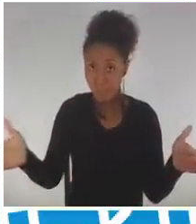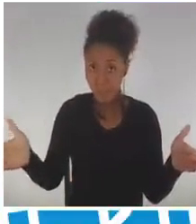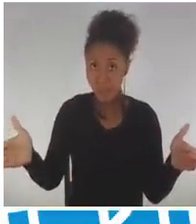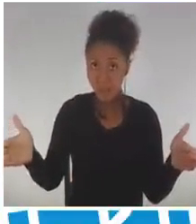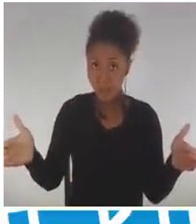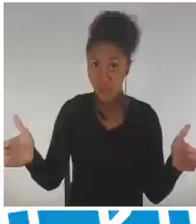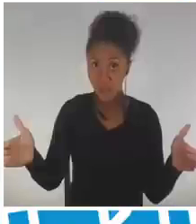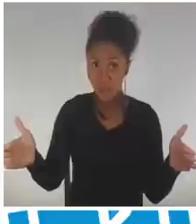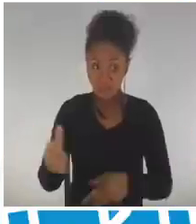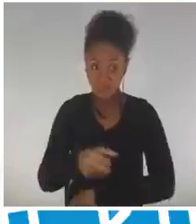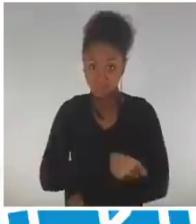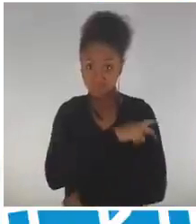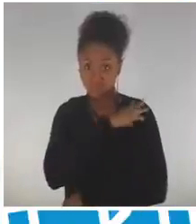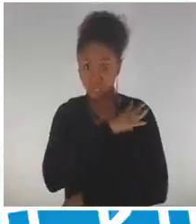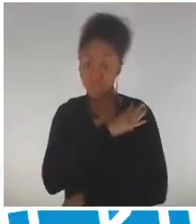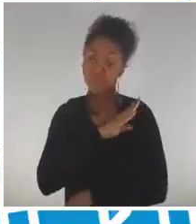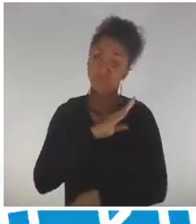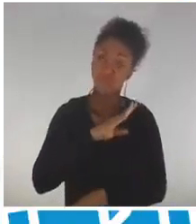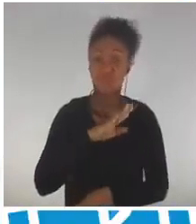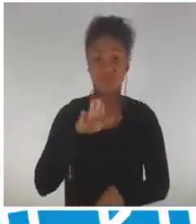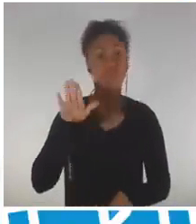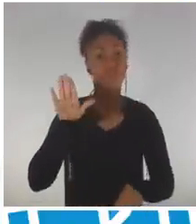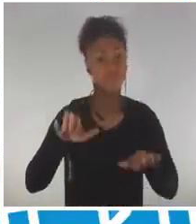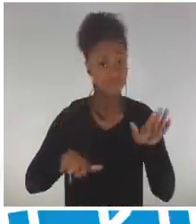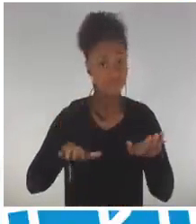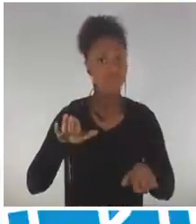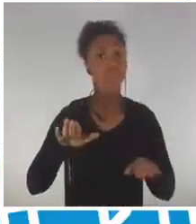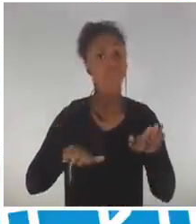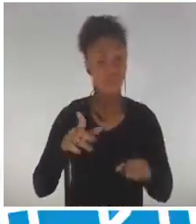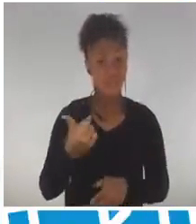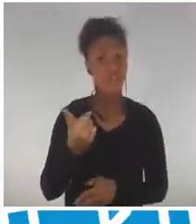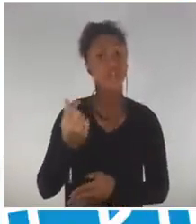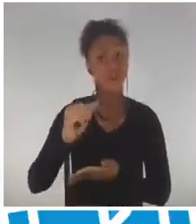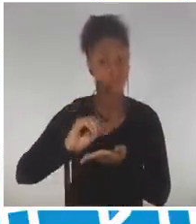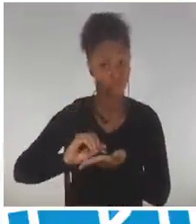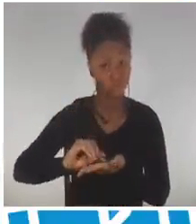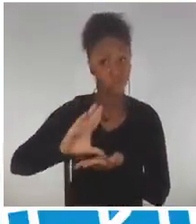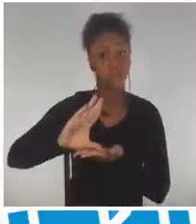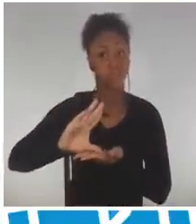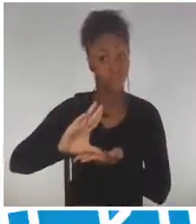deve elevar substancialmente os custos atuais